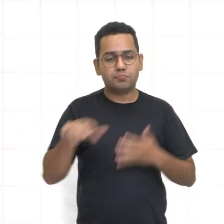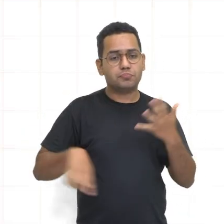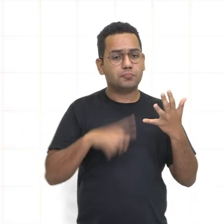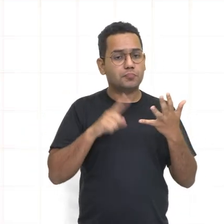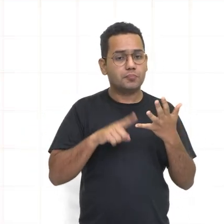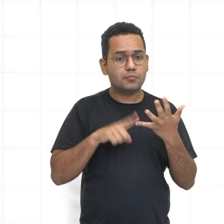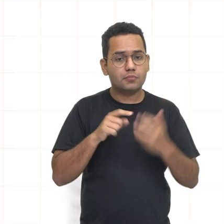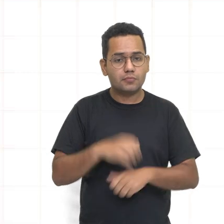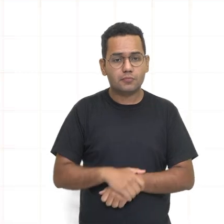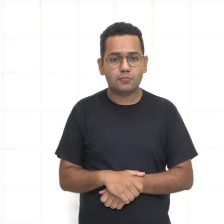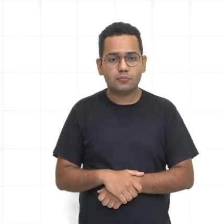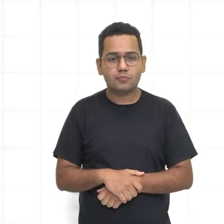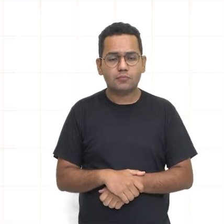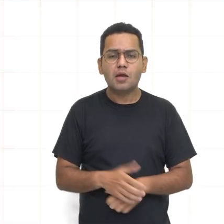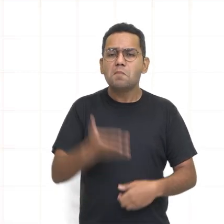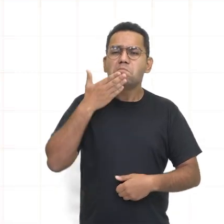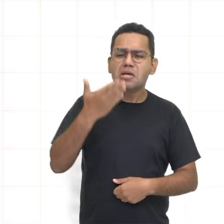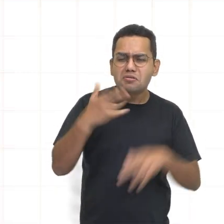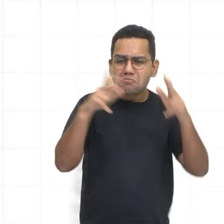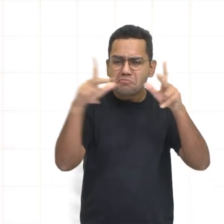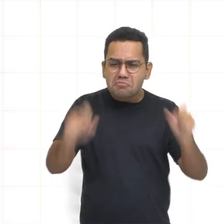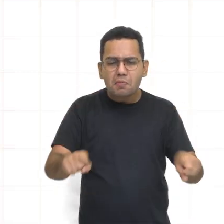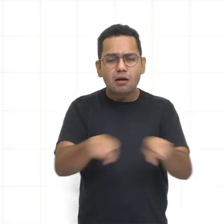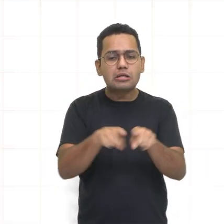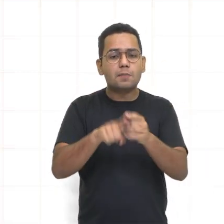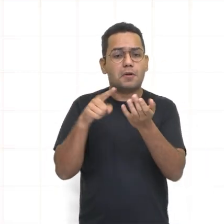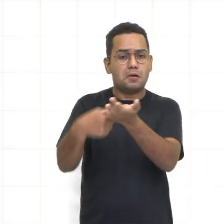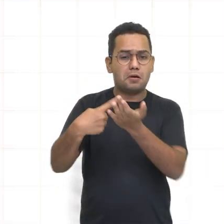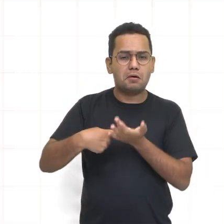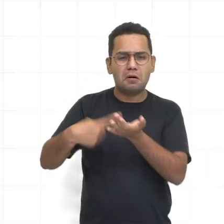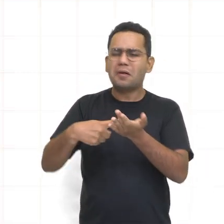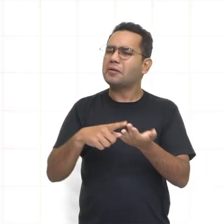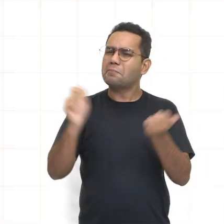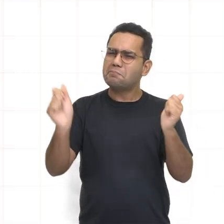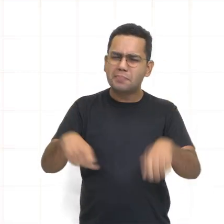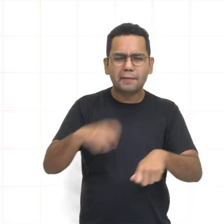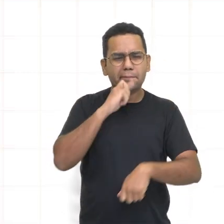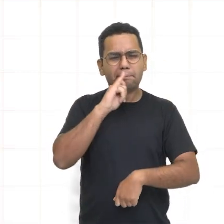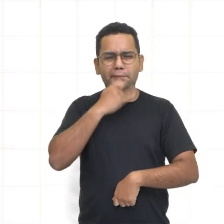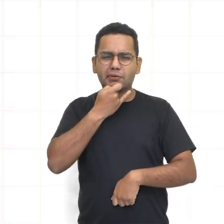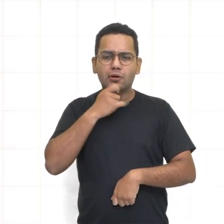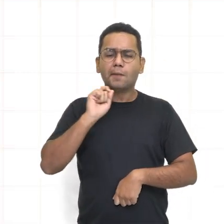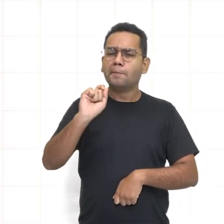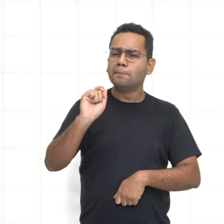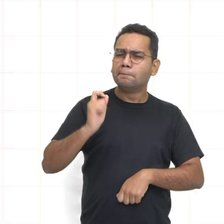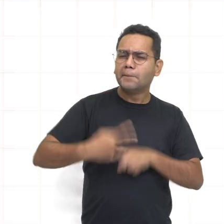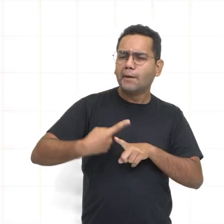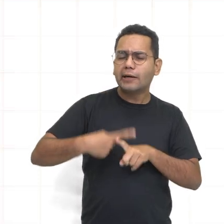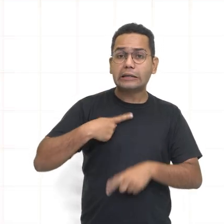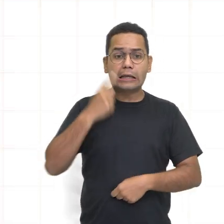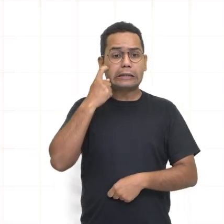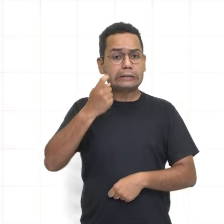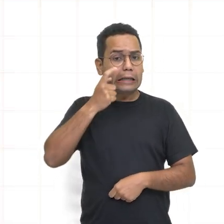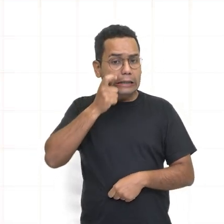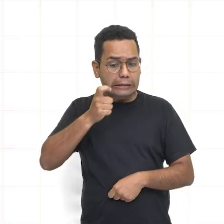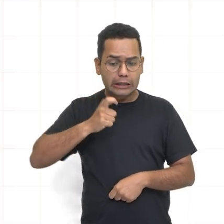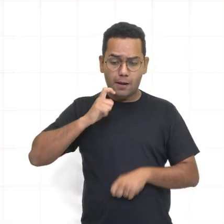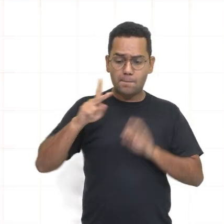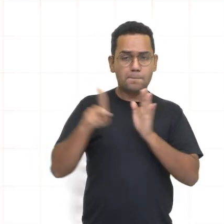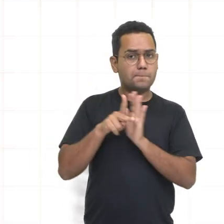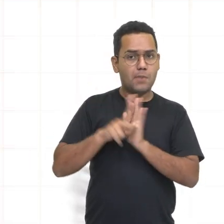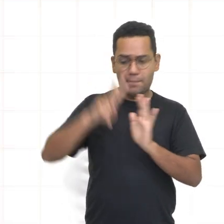e negociações são frequentemente frustrados por contínuas hostilidades e